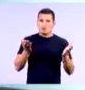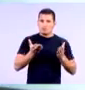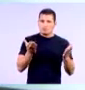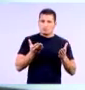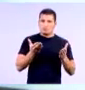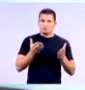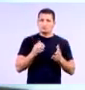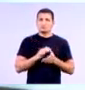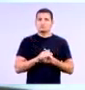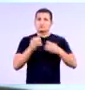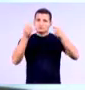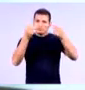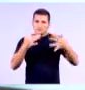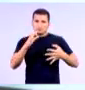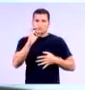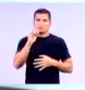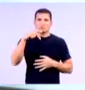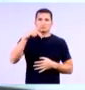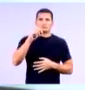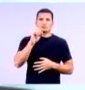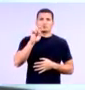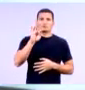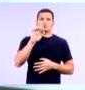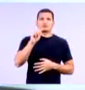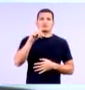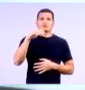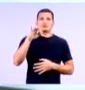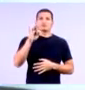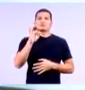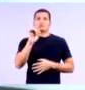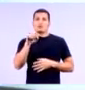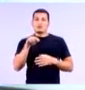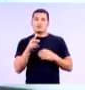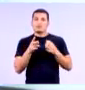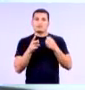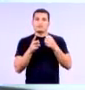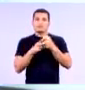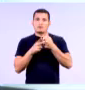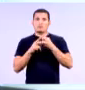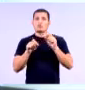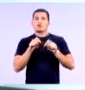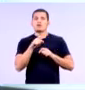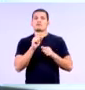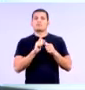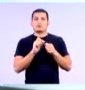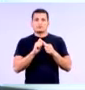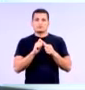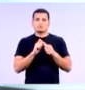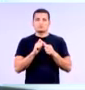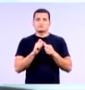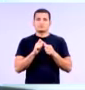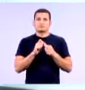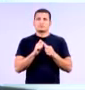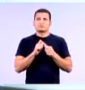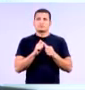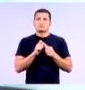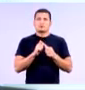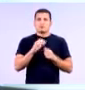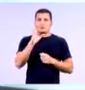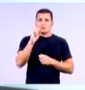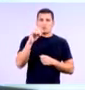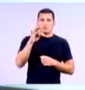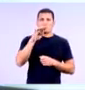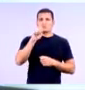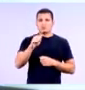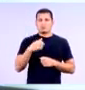definindo o comportamento, eu estou colocando o verbo, o que ele faz, né? O que é possível fazer com ele. Com a conta corrente eu